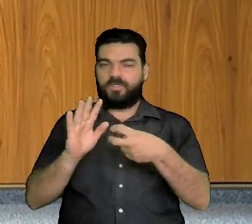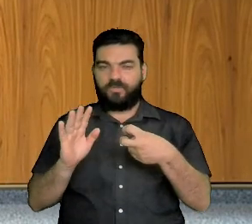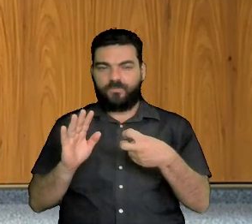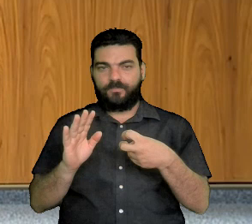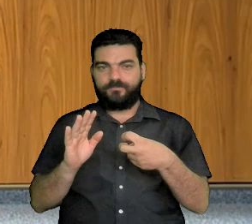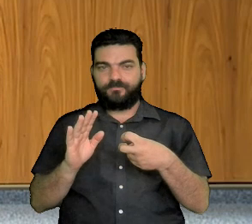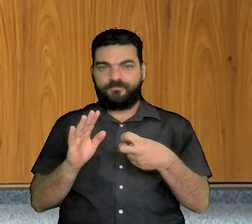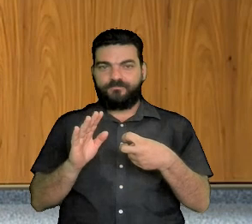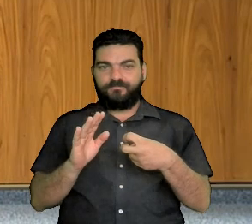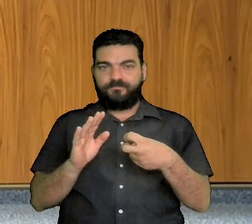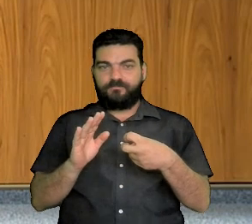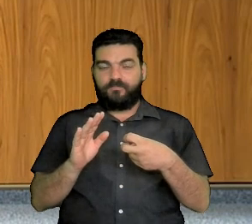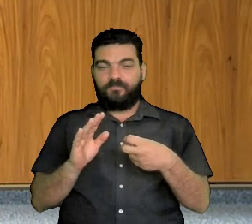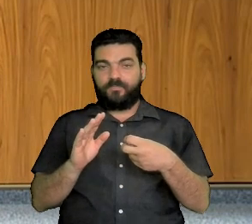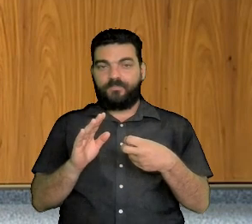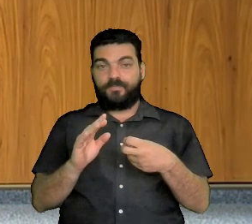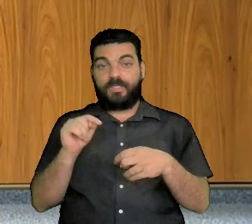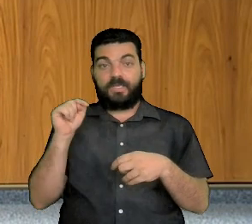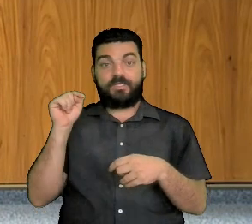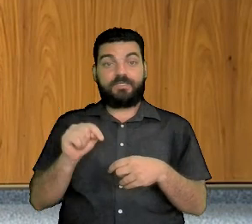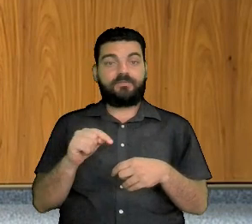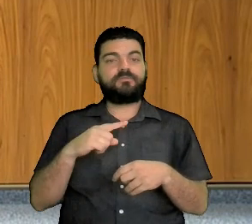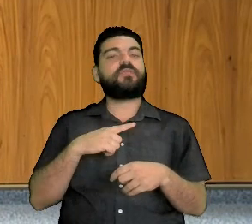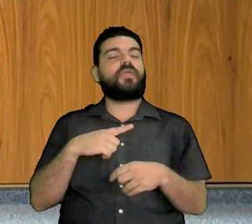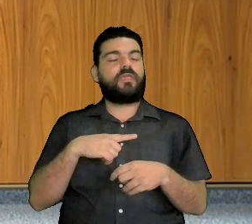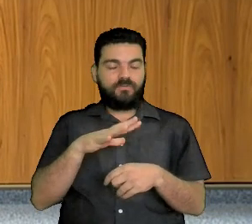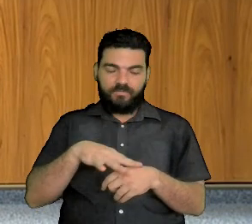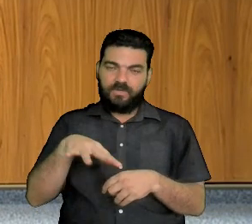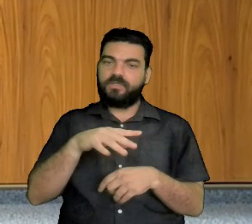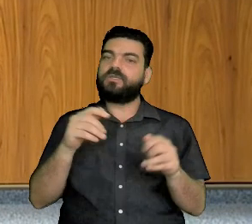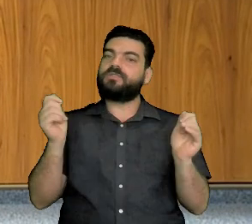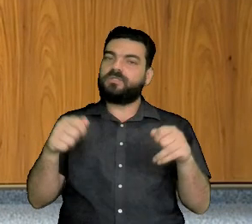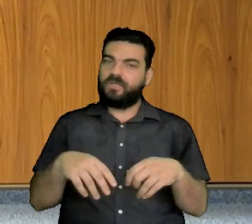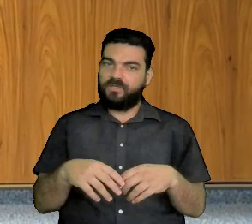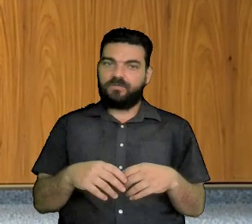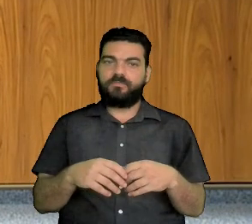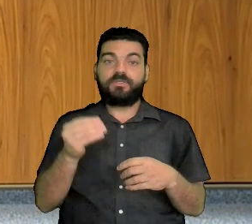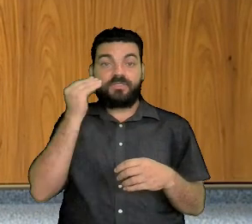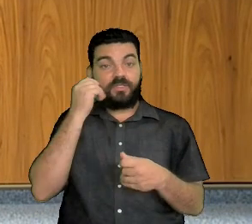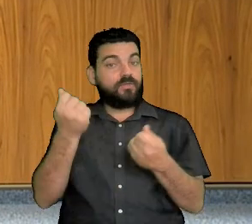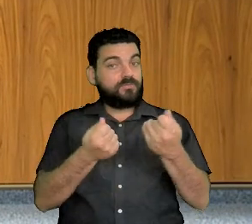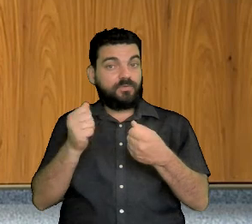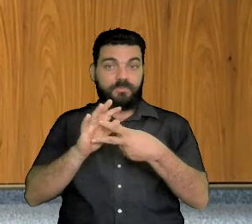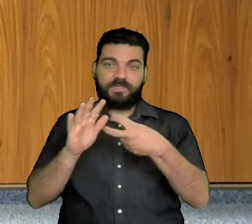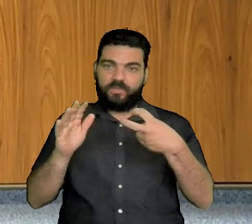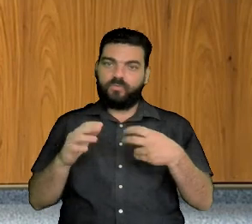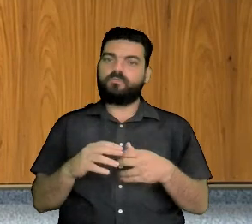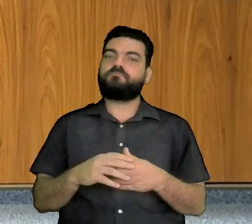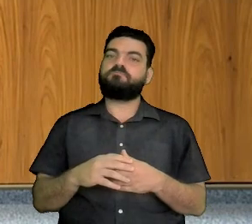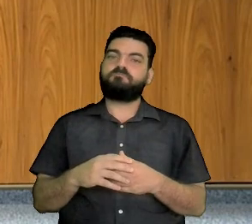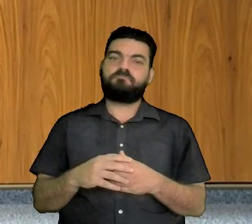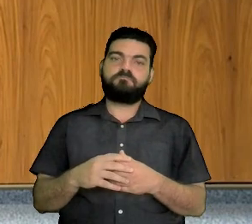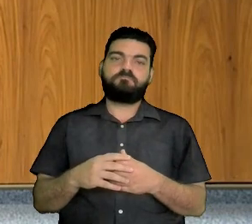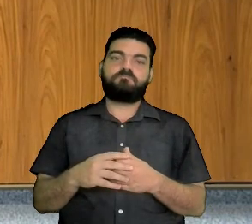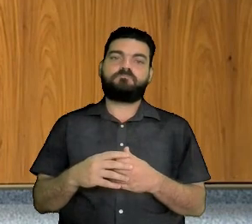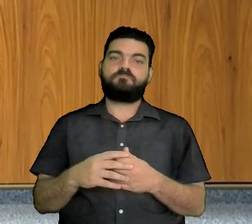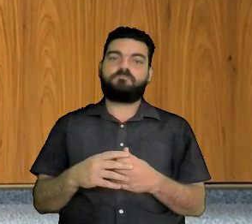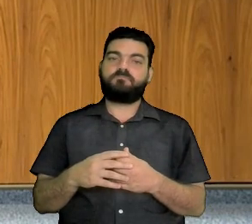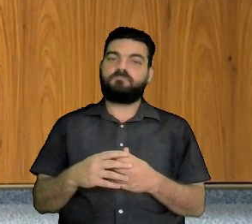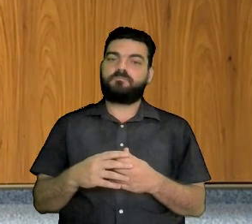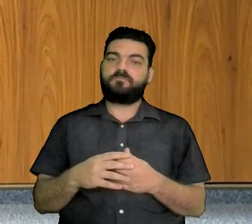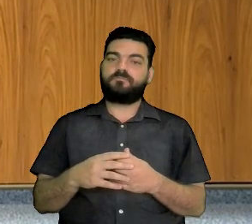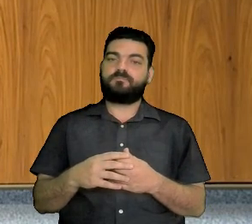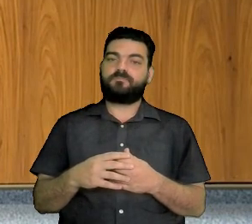ligação com a justiça criminal, é porque aqui há um campo aberto para a justiça